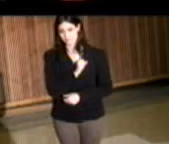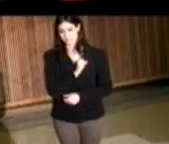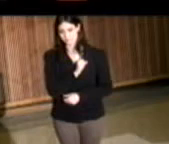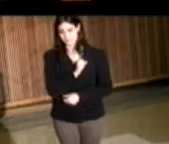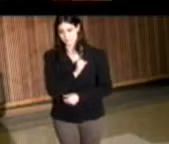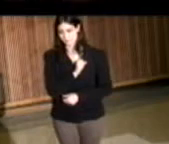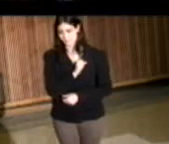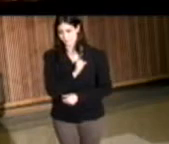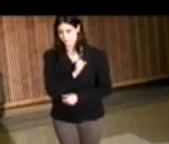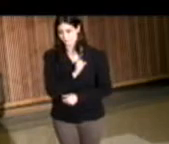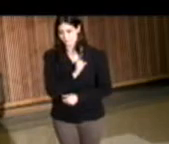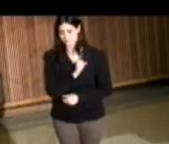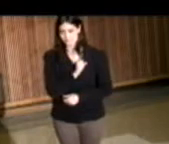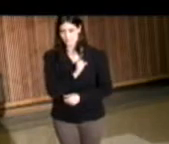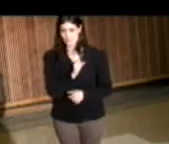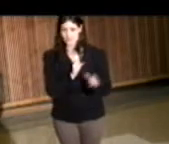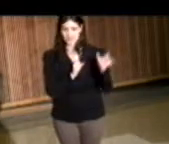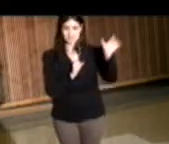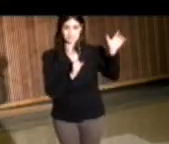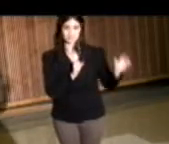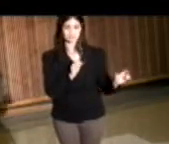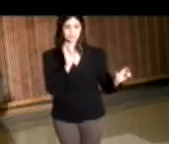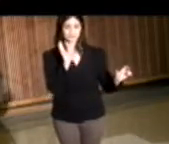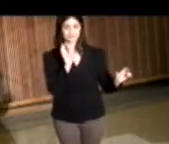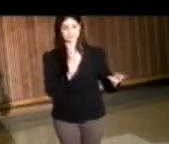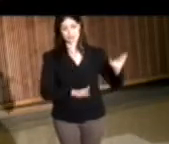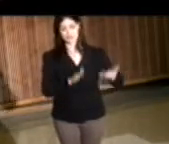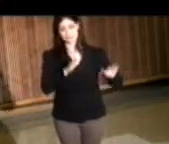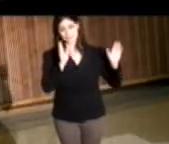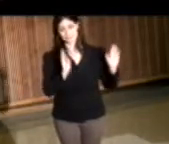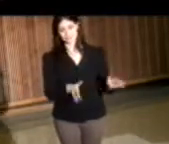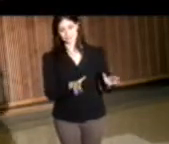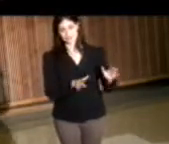Decidir amar aqueles que machucaram você.